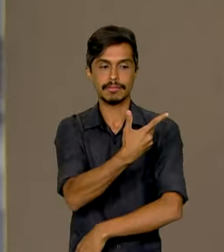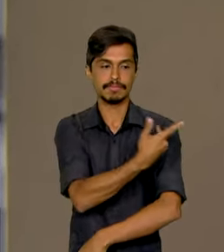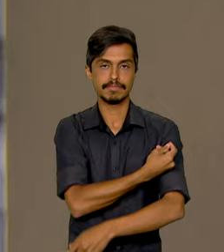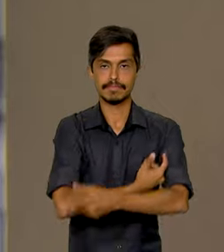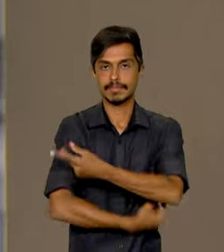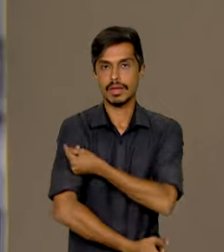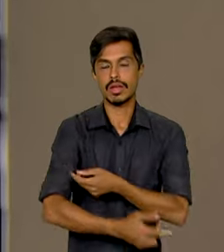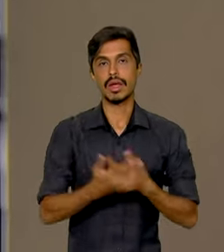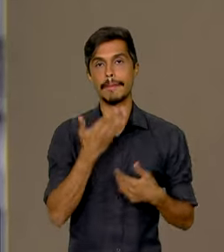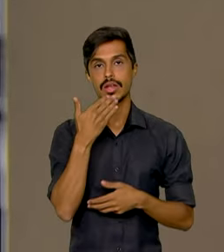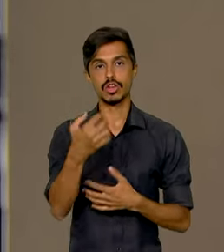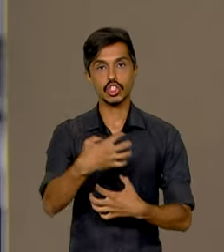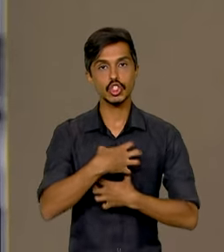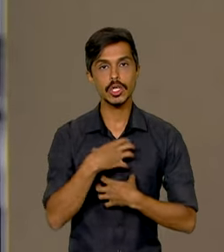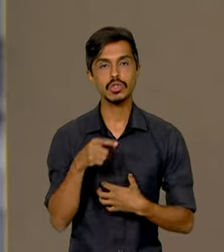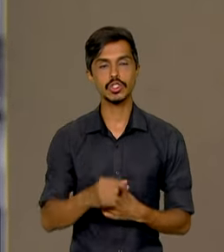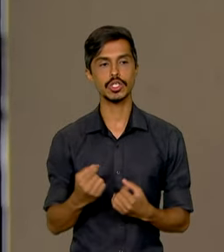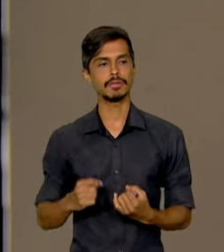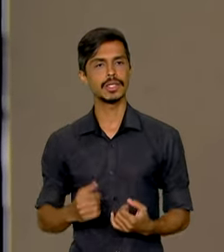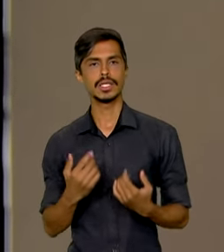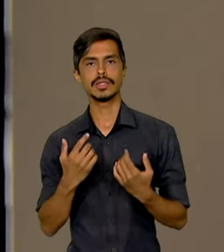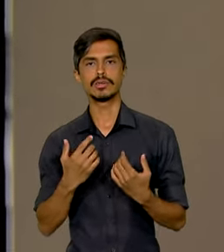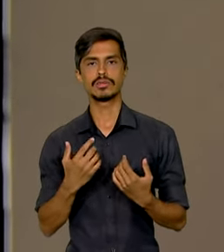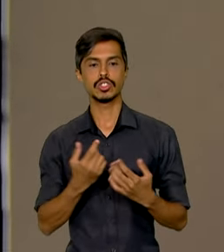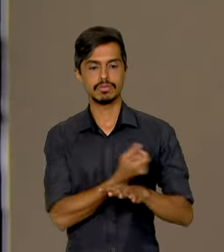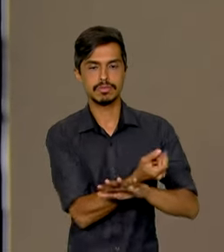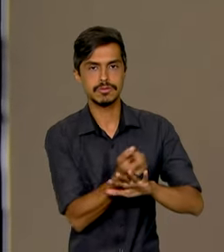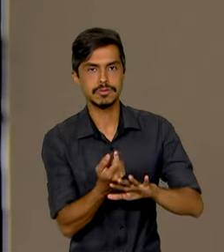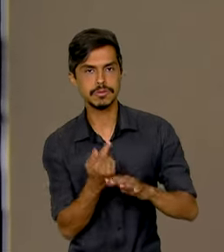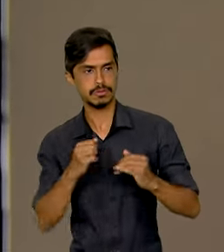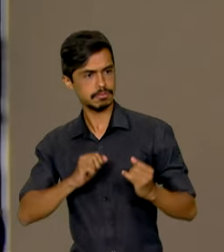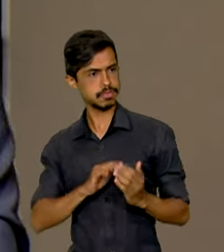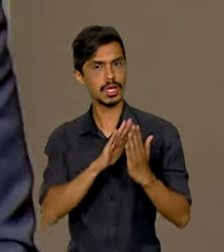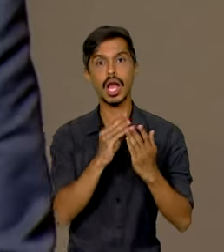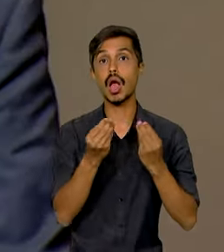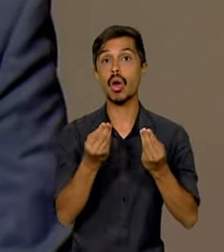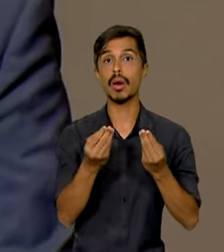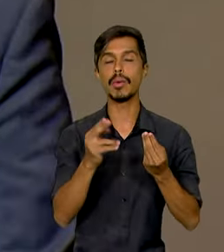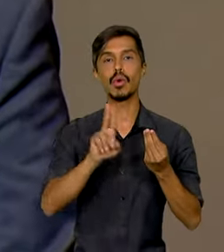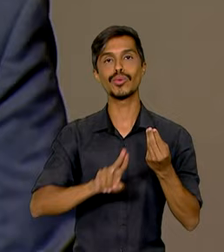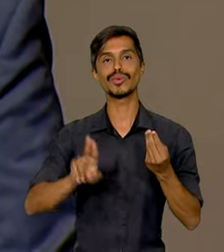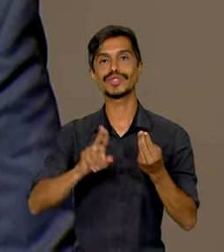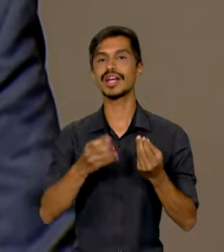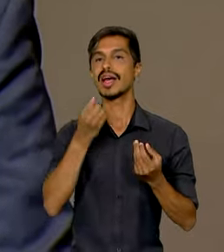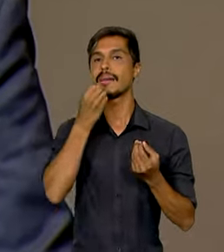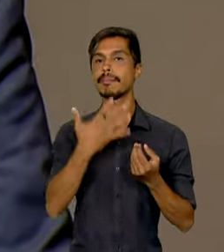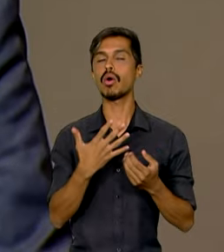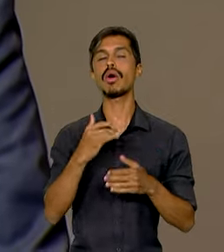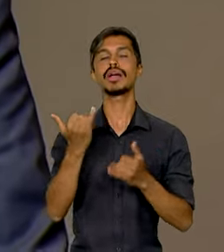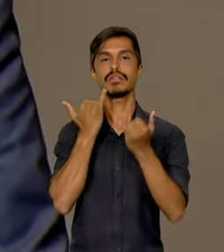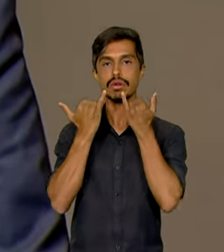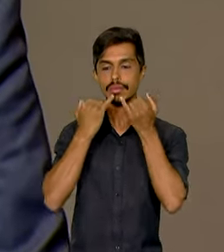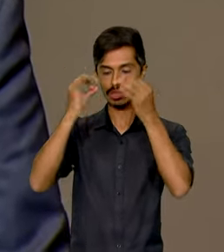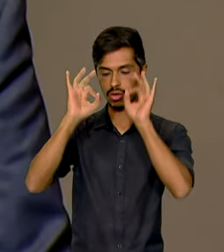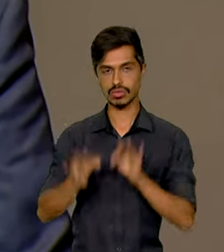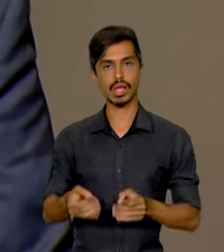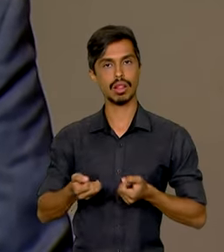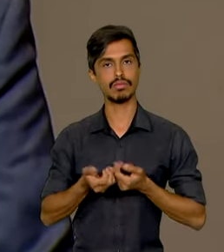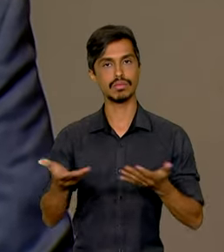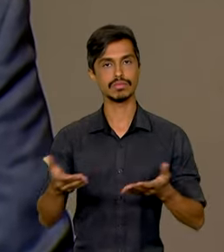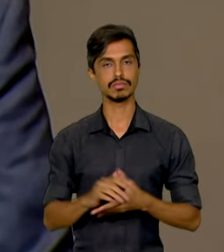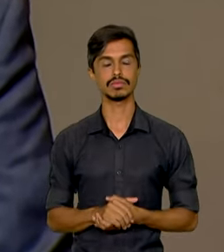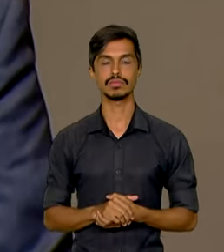isso, que a melhor forma de combater a desinformação é por meio da boa informação, algo